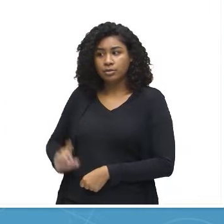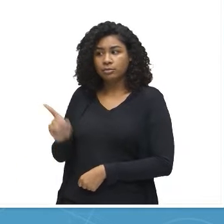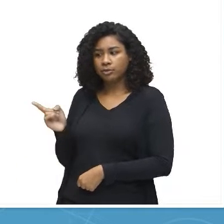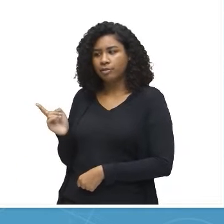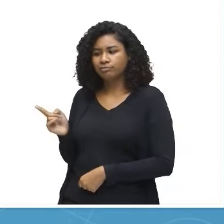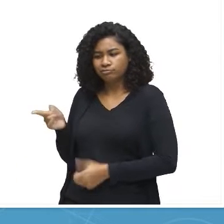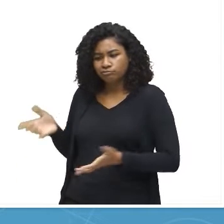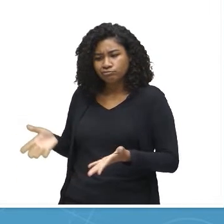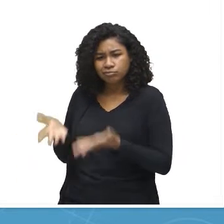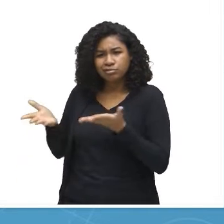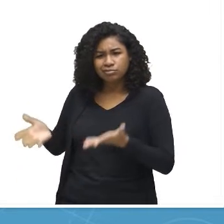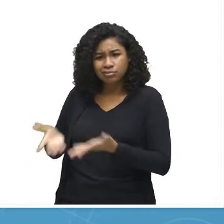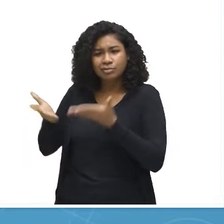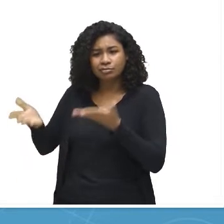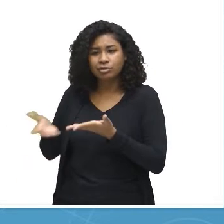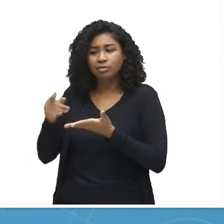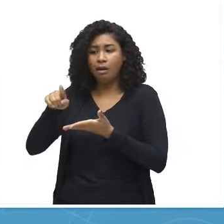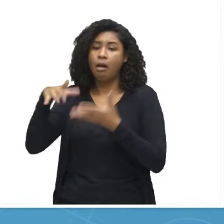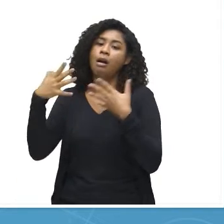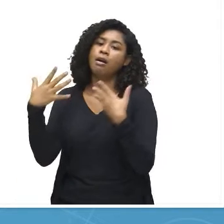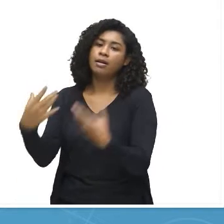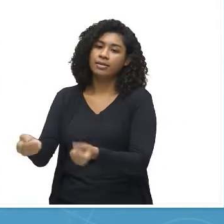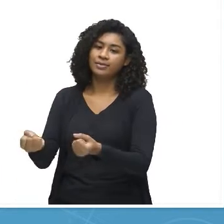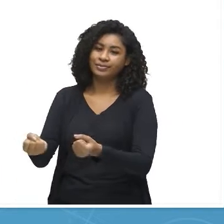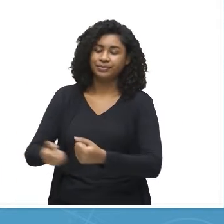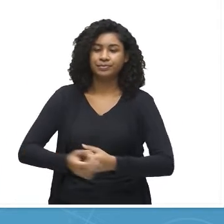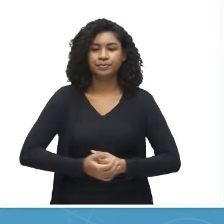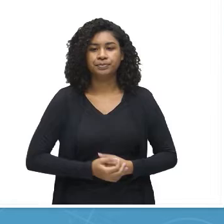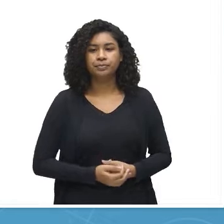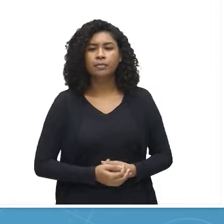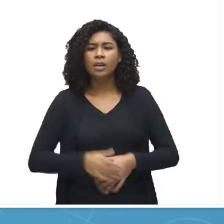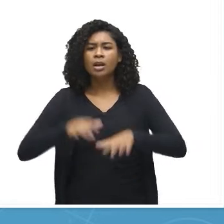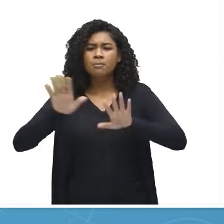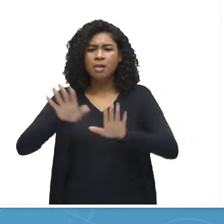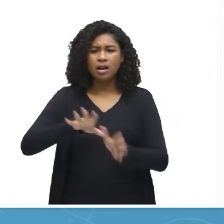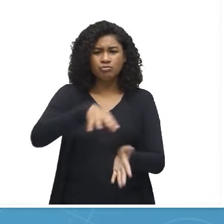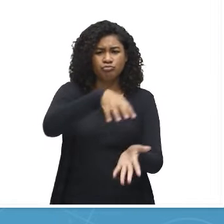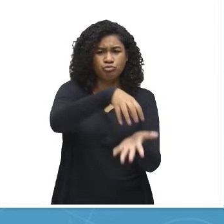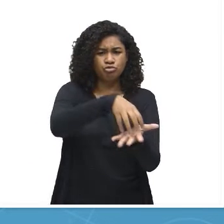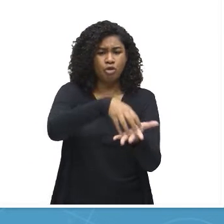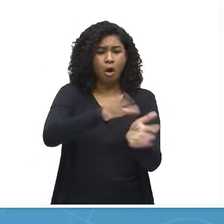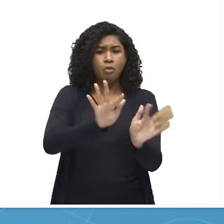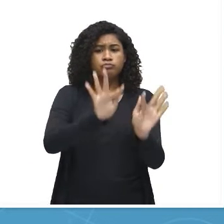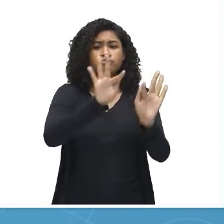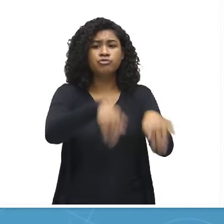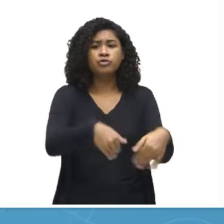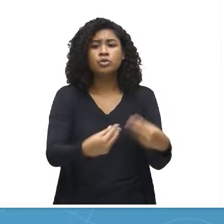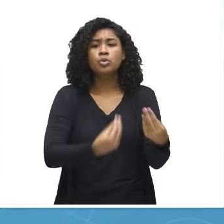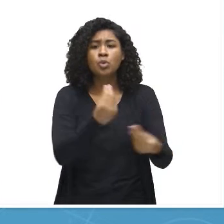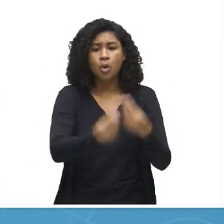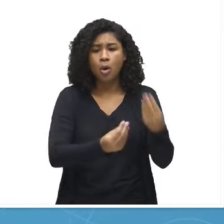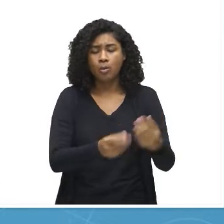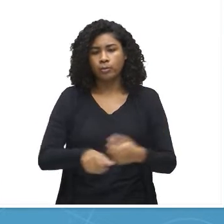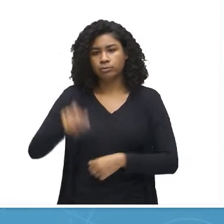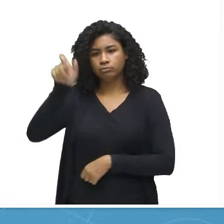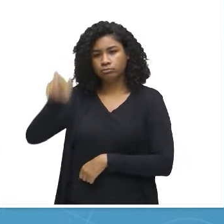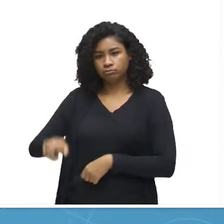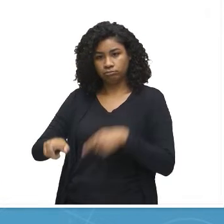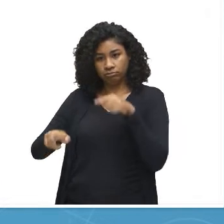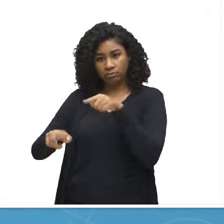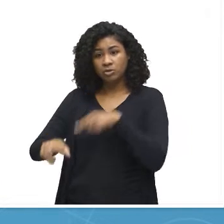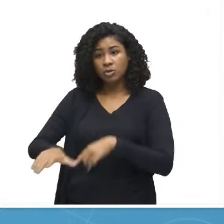essa dinastia chega ao fim? Quando Clovis morre, esse reino ele vai ser dividido entre os seus